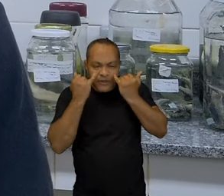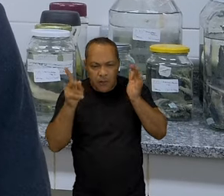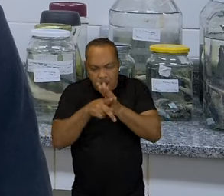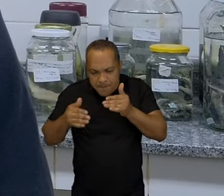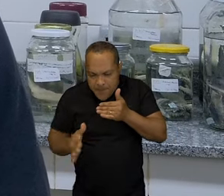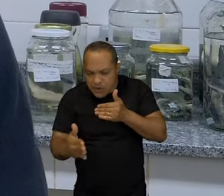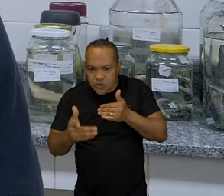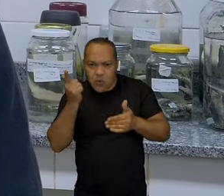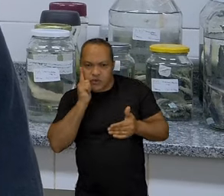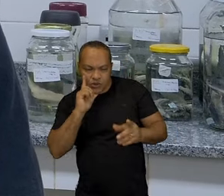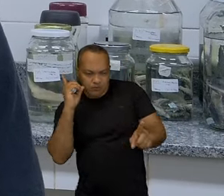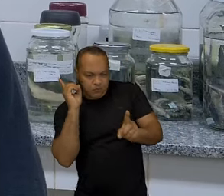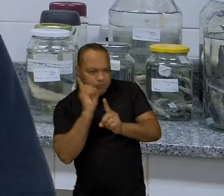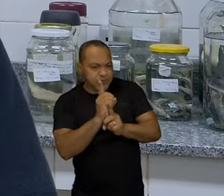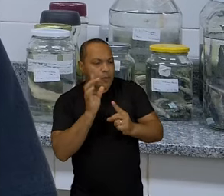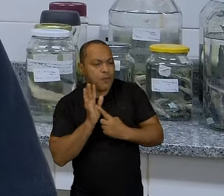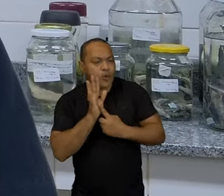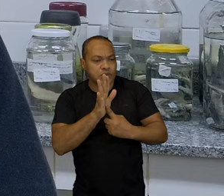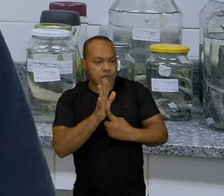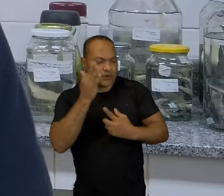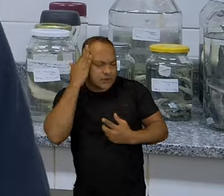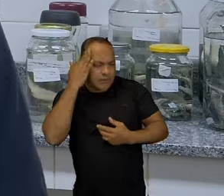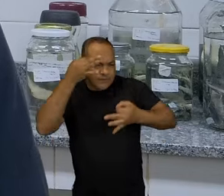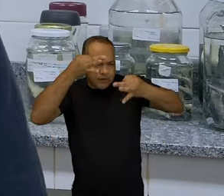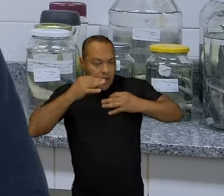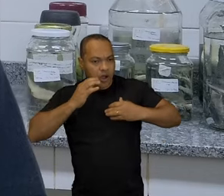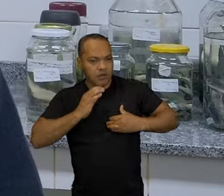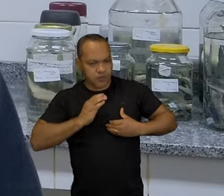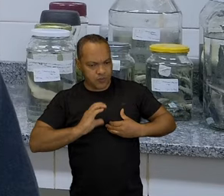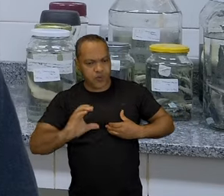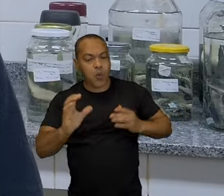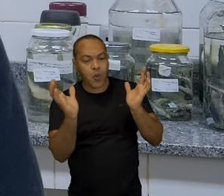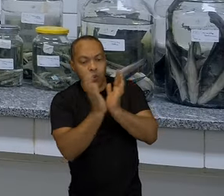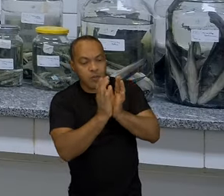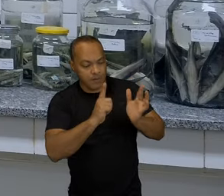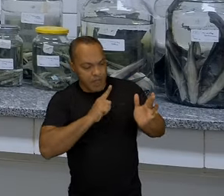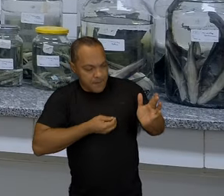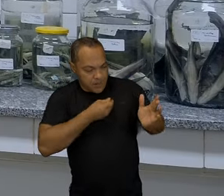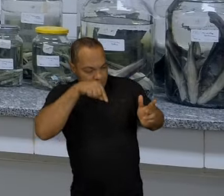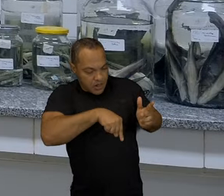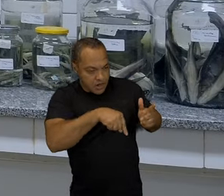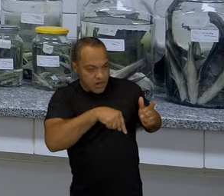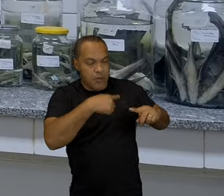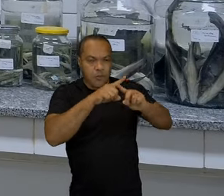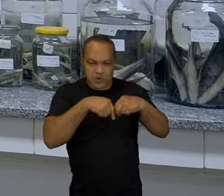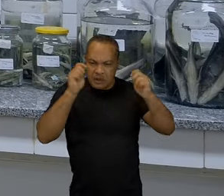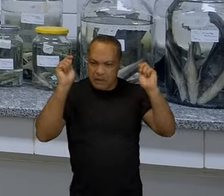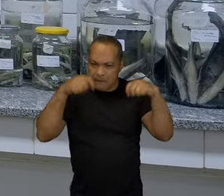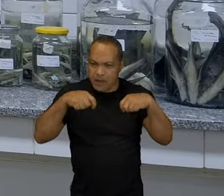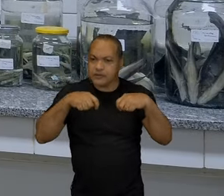espécies consigam registrar de maneira confiável aquela comunidade que vive ali. E para que isso seja possível,